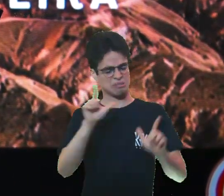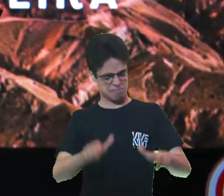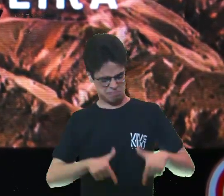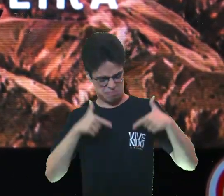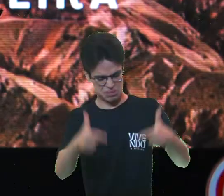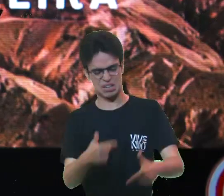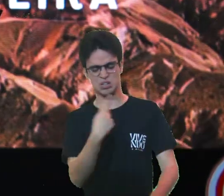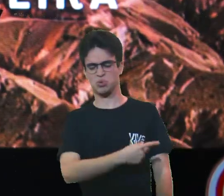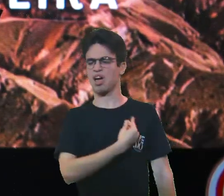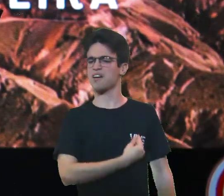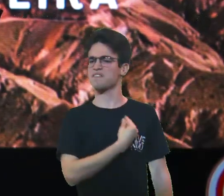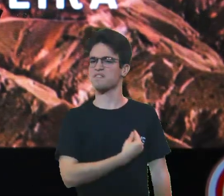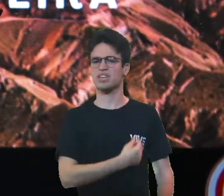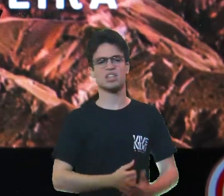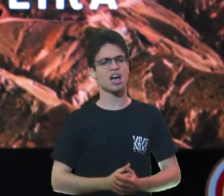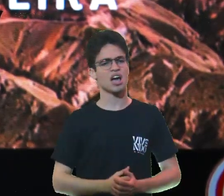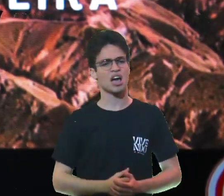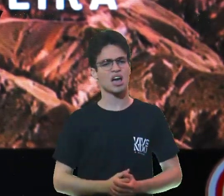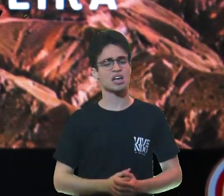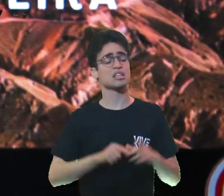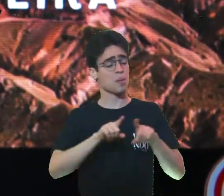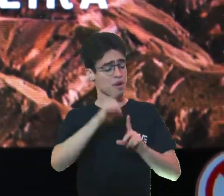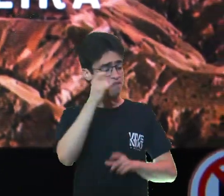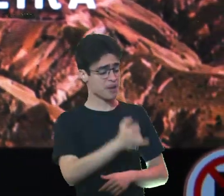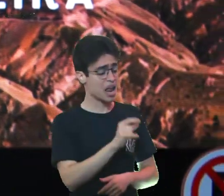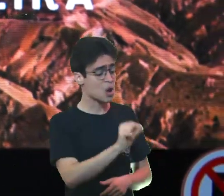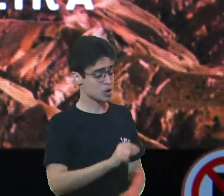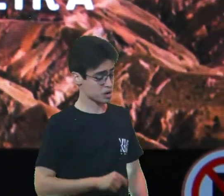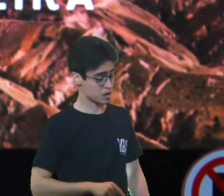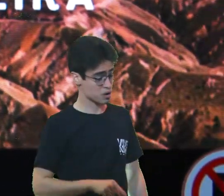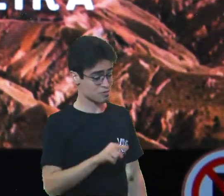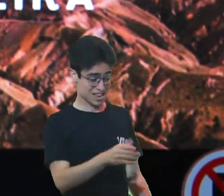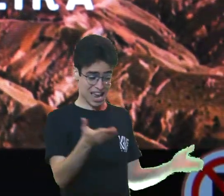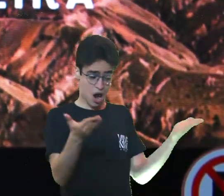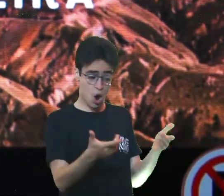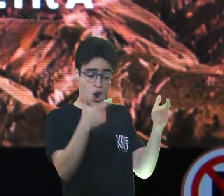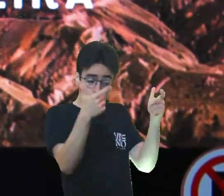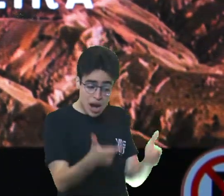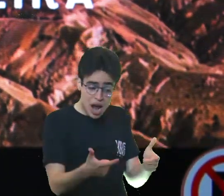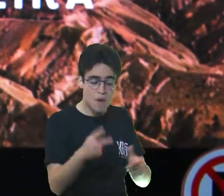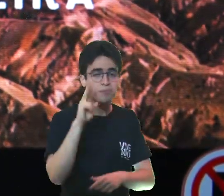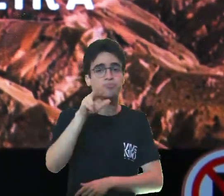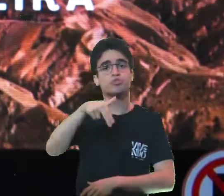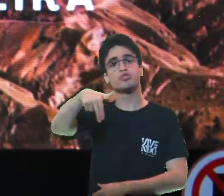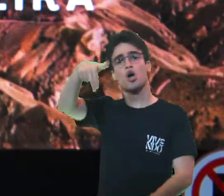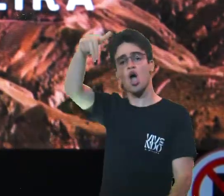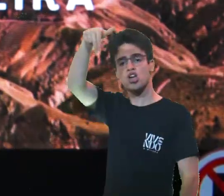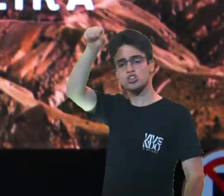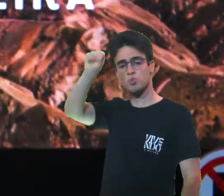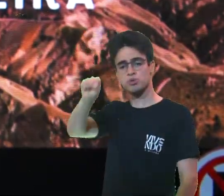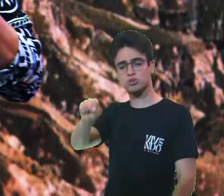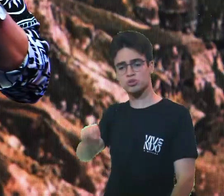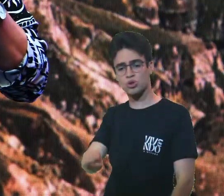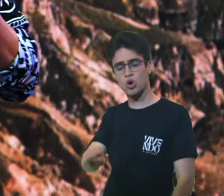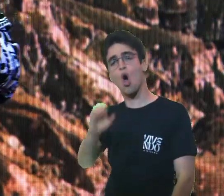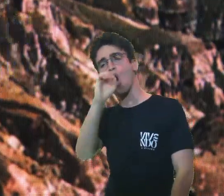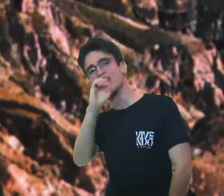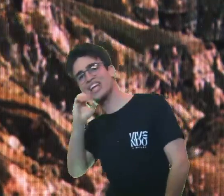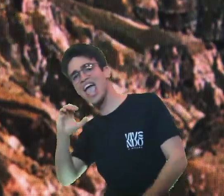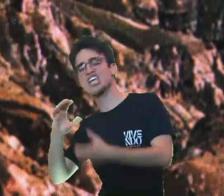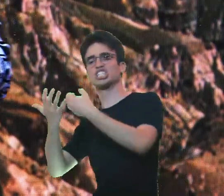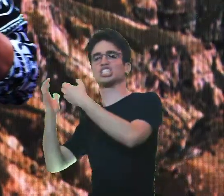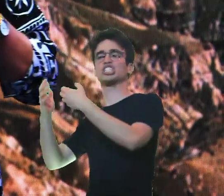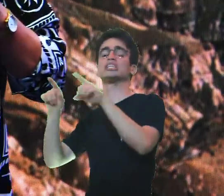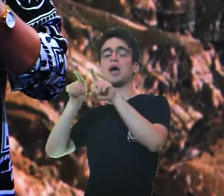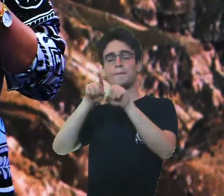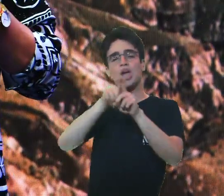Gaste a sua vida. Mas ele diz para Abraão: de onde você está? Olhe para o norte, para o sul, para o oriente e